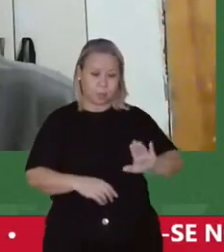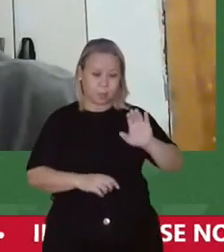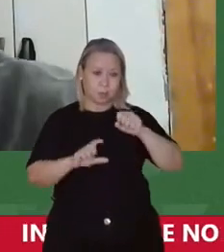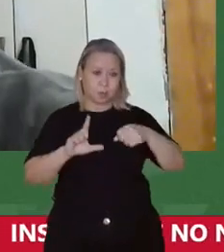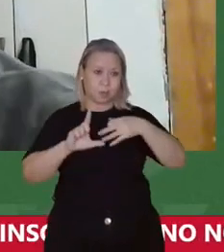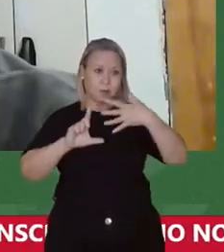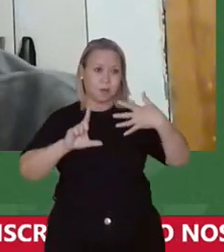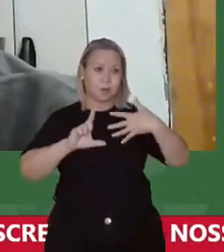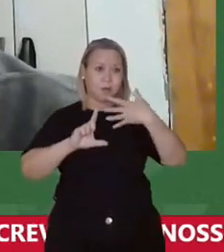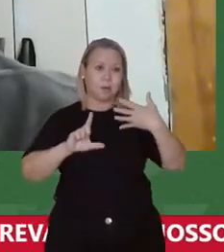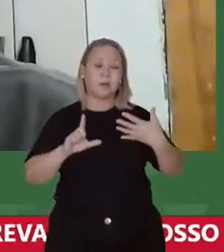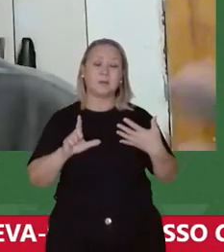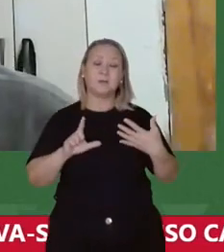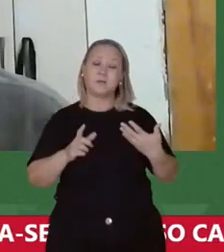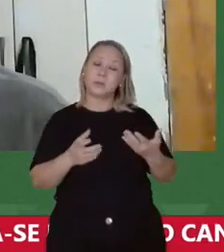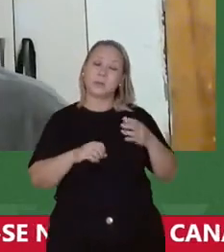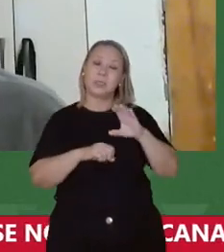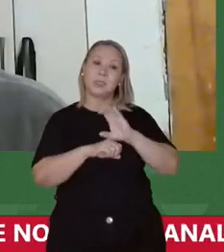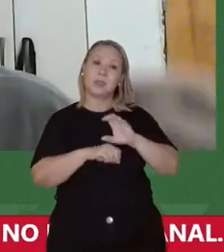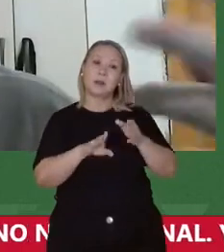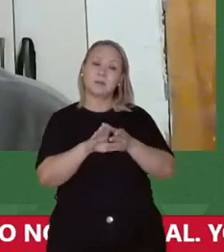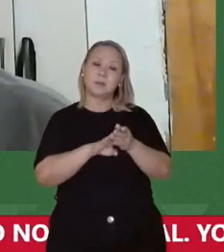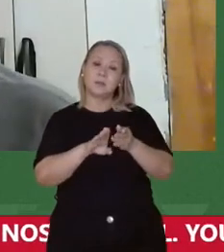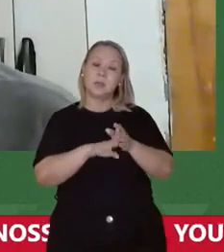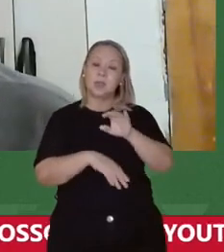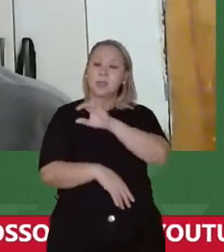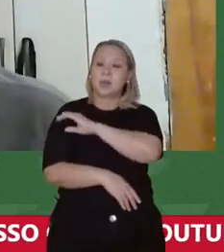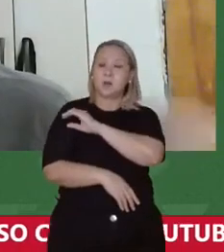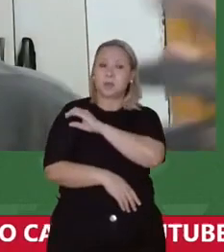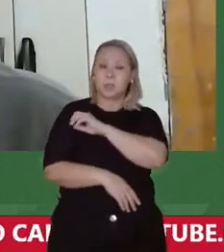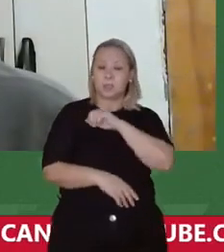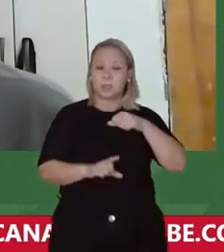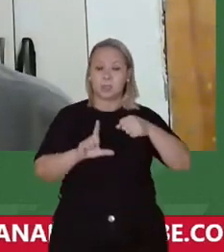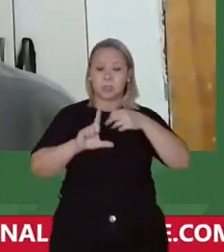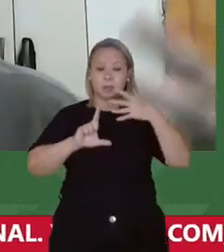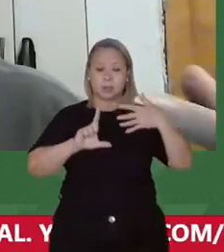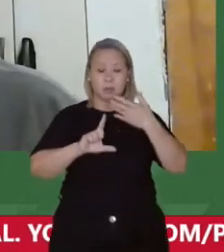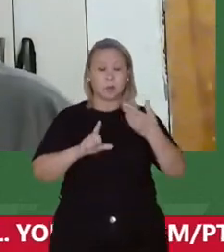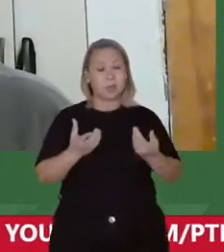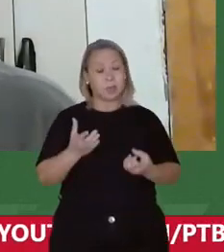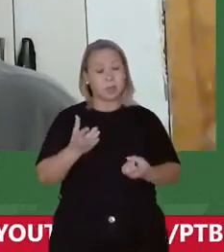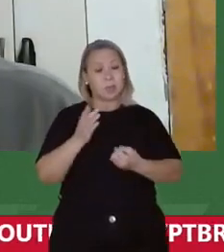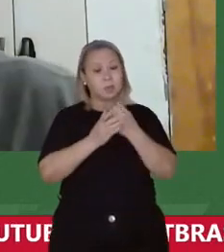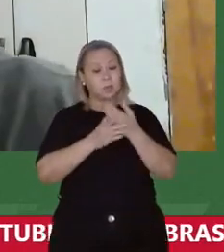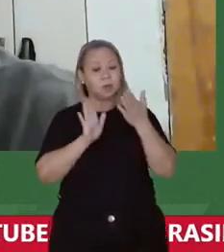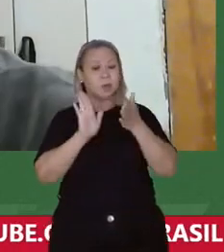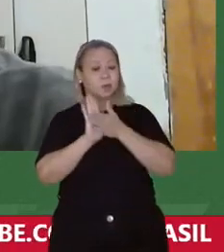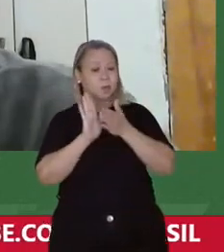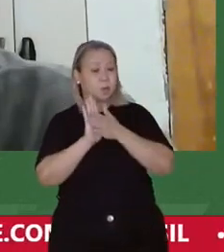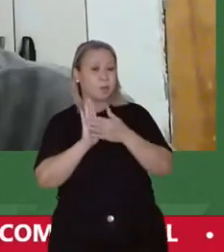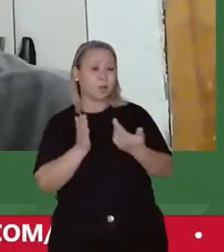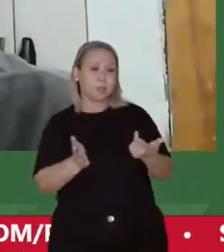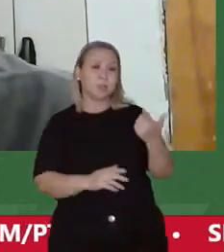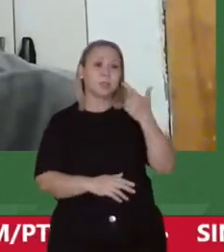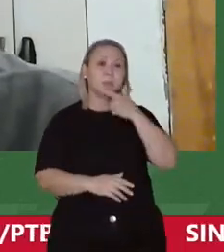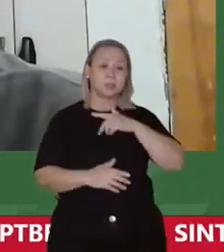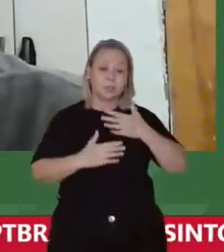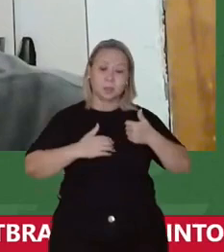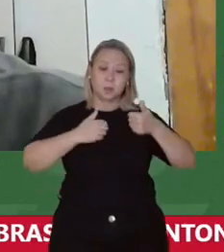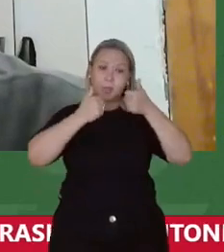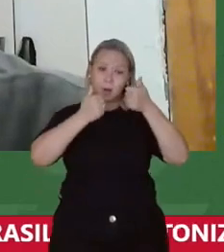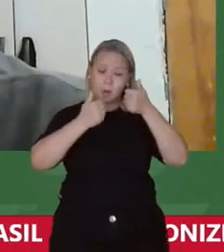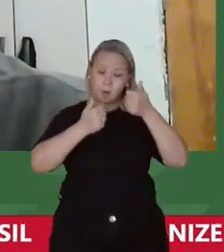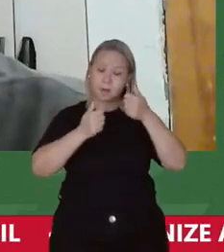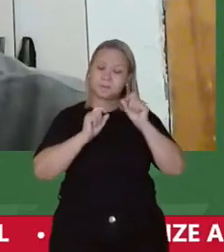da Coordenadoria Nacional LGBT. E desse processo é que surgiram as políticas públicas, as propostas, enfim, os avanços que nós conseguimos ter. Então, a